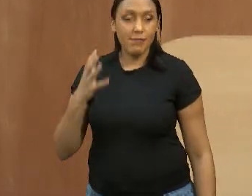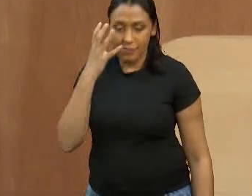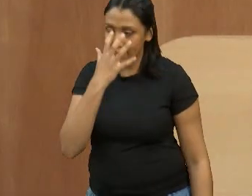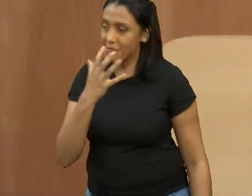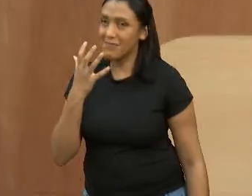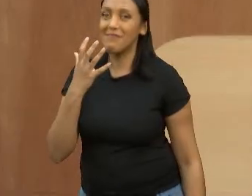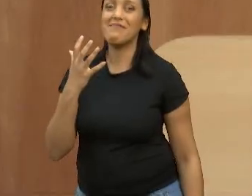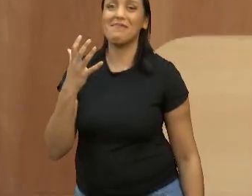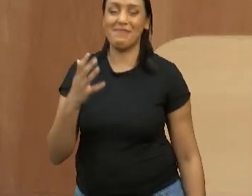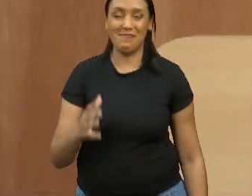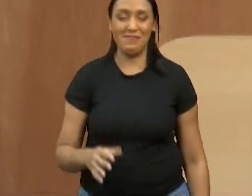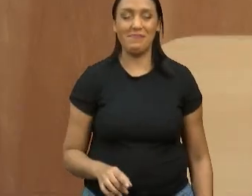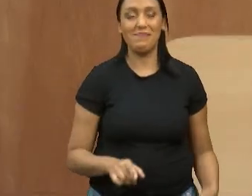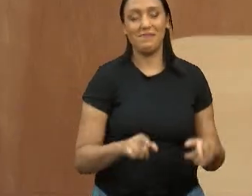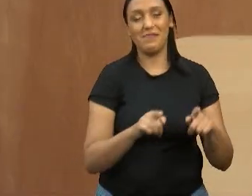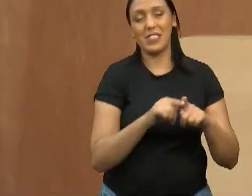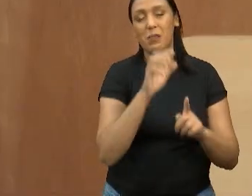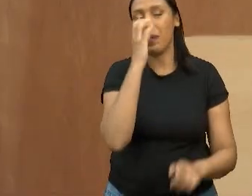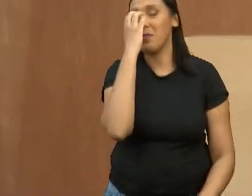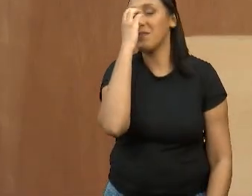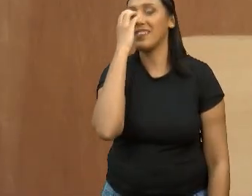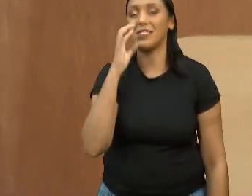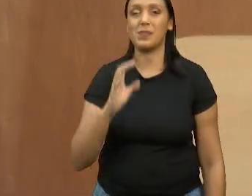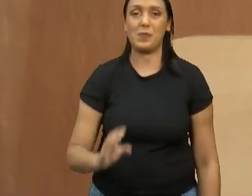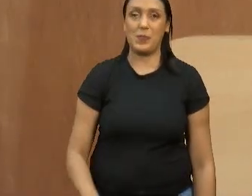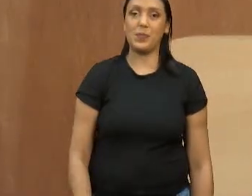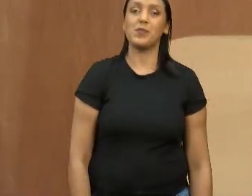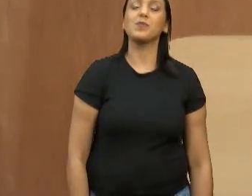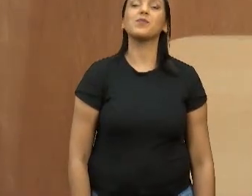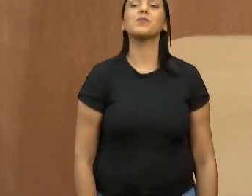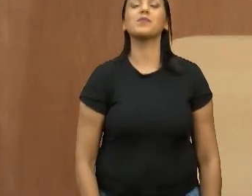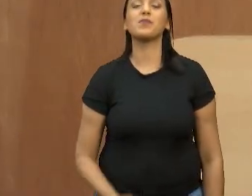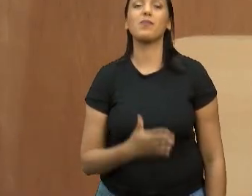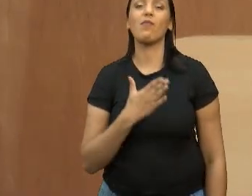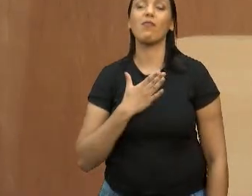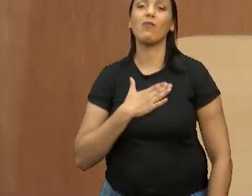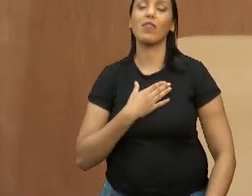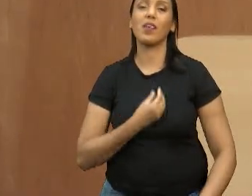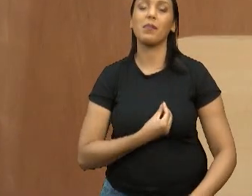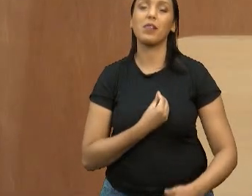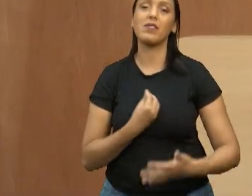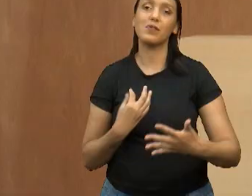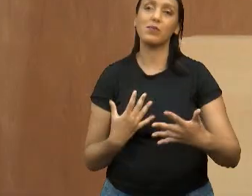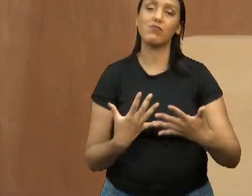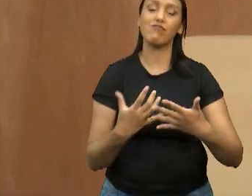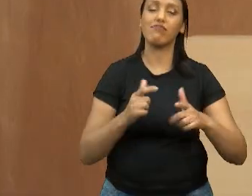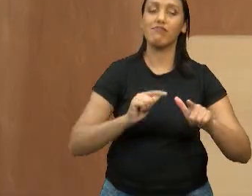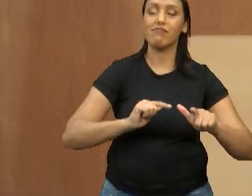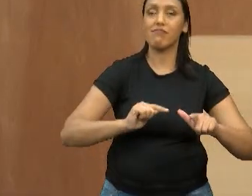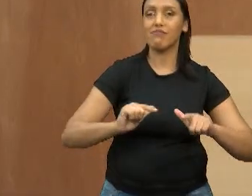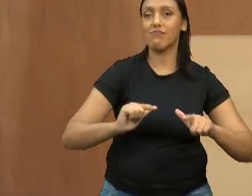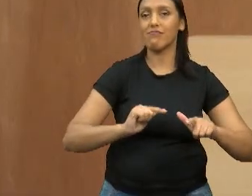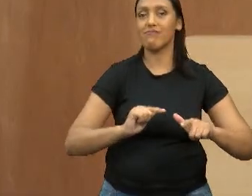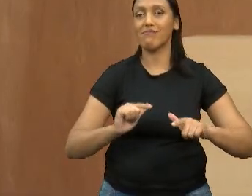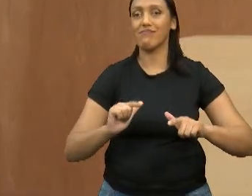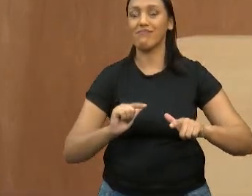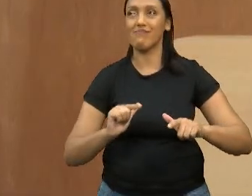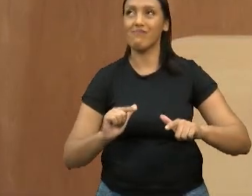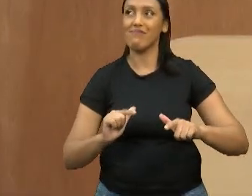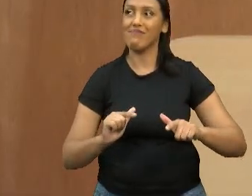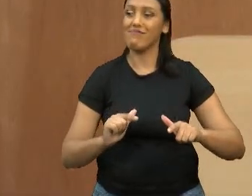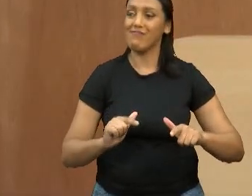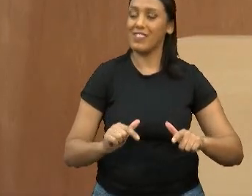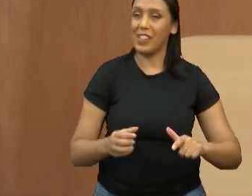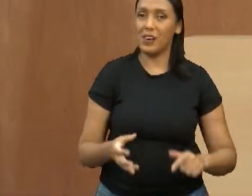palhaços. Então, esse percurso, essa história, foi que desembocou de eu fazer esse apanhado